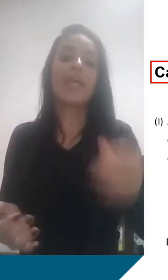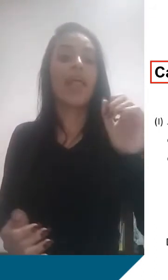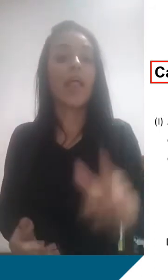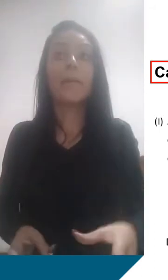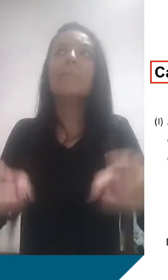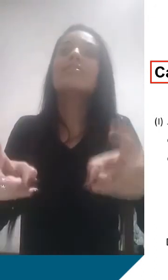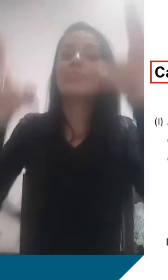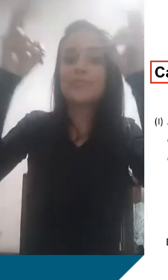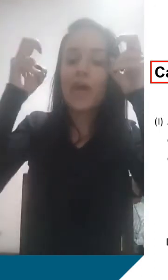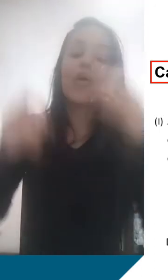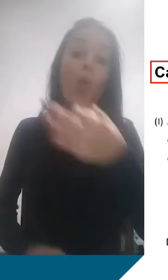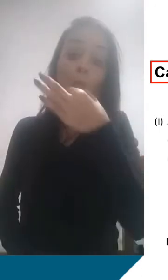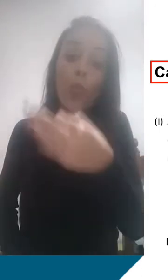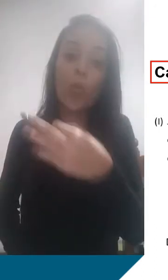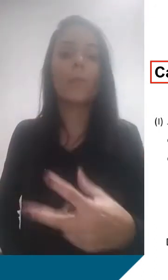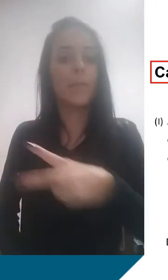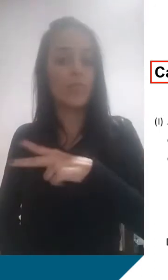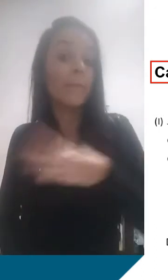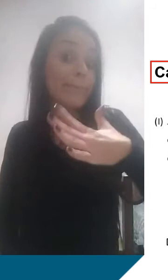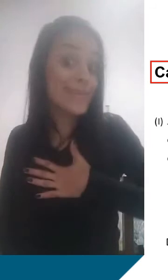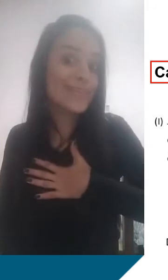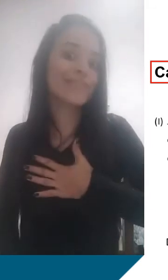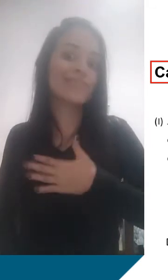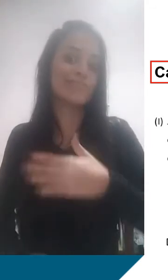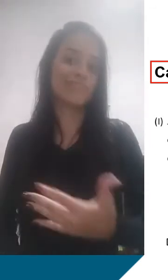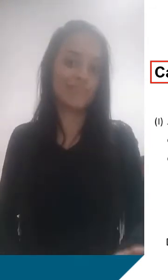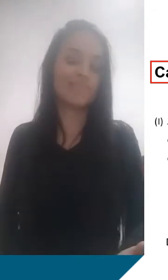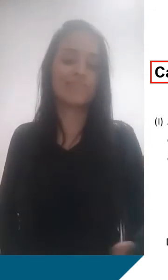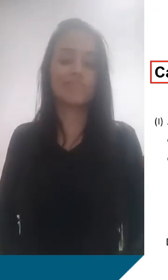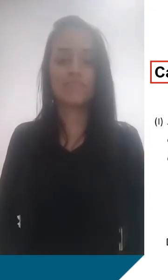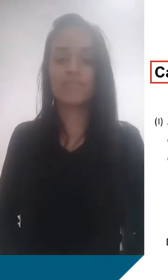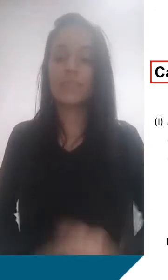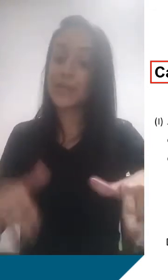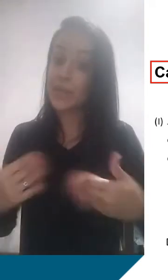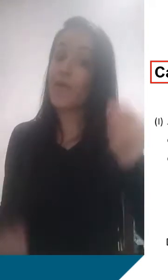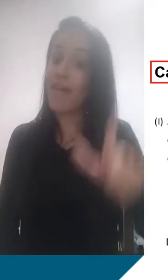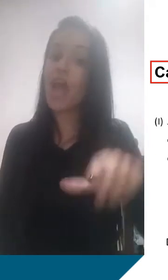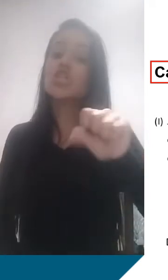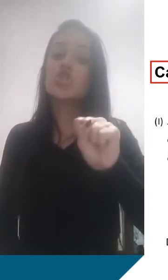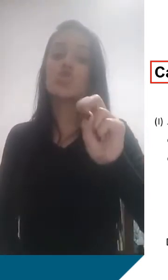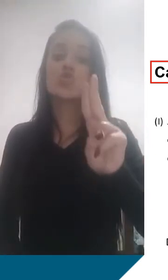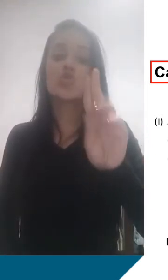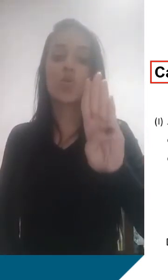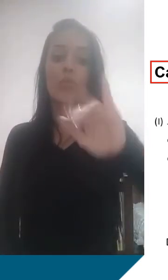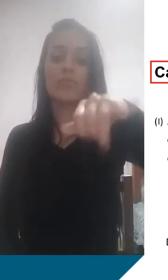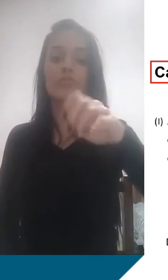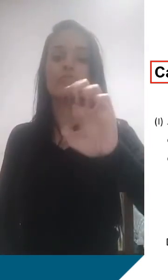da pessoa, uma opinião pessoal, a percepção do sujeito. Por isso se diz que é uma